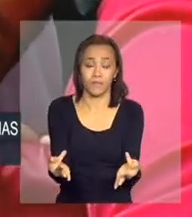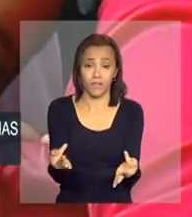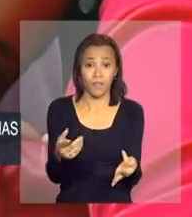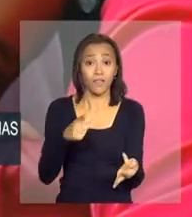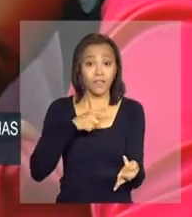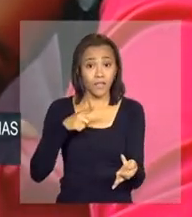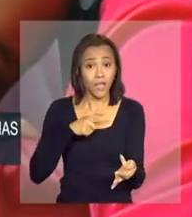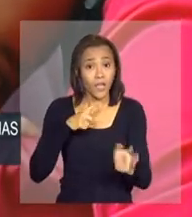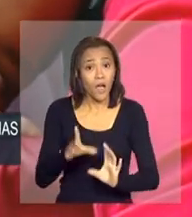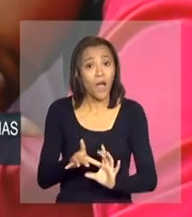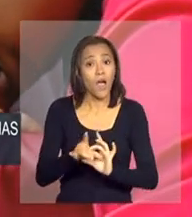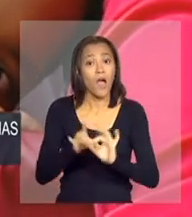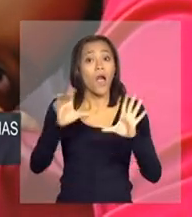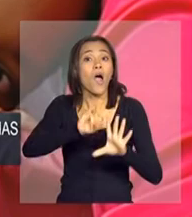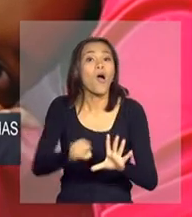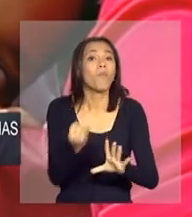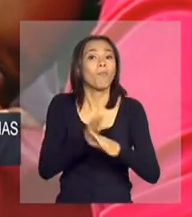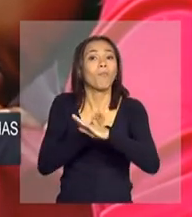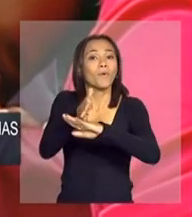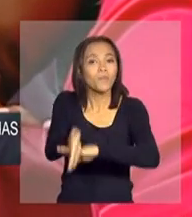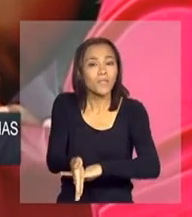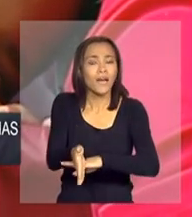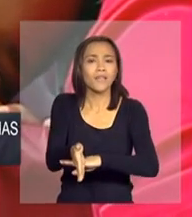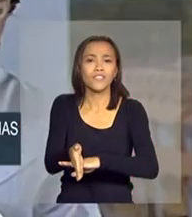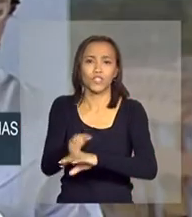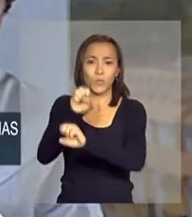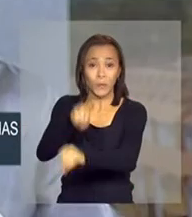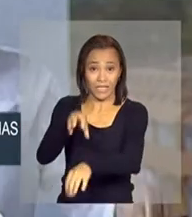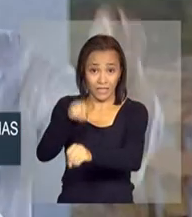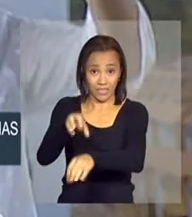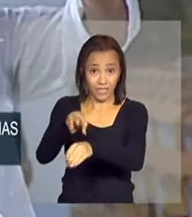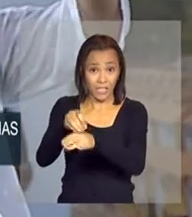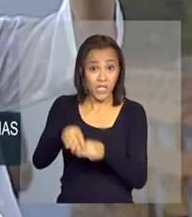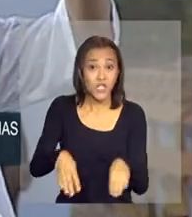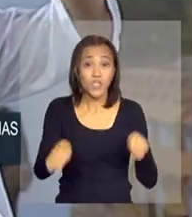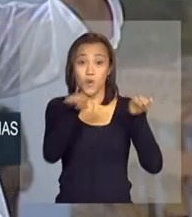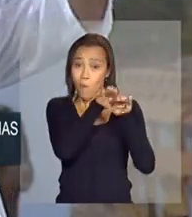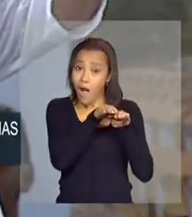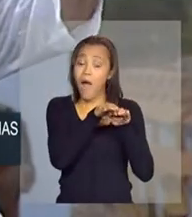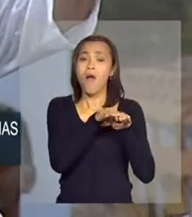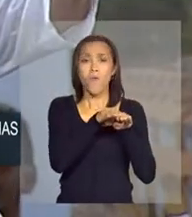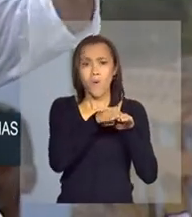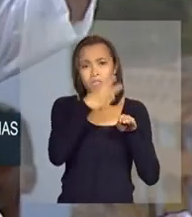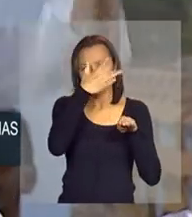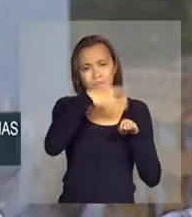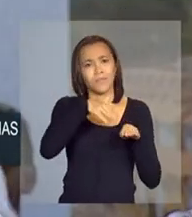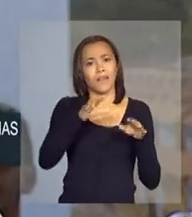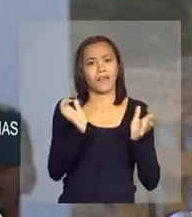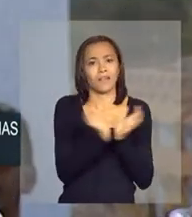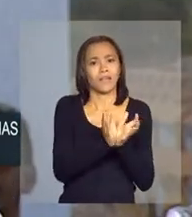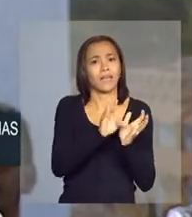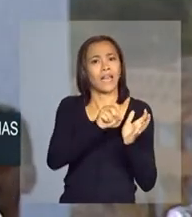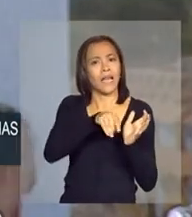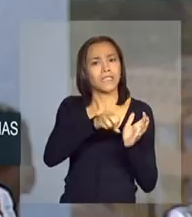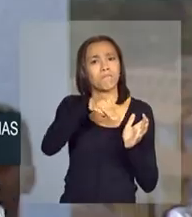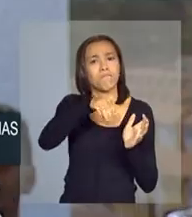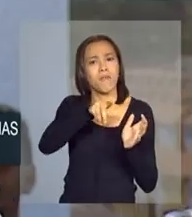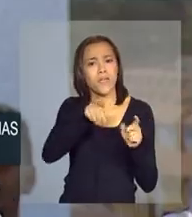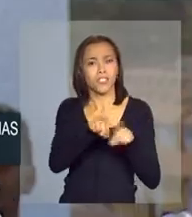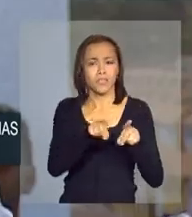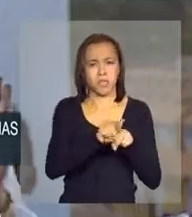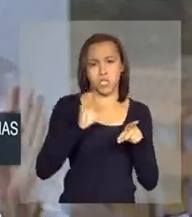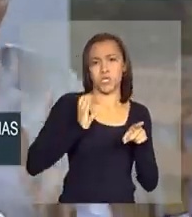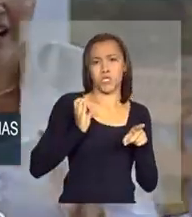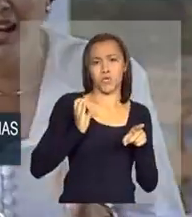tenham acesso a mesma educação que os filhos da classe média e dos ricos